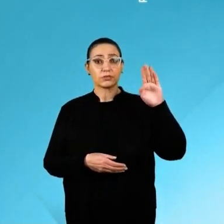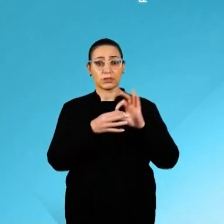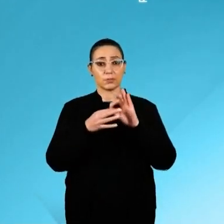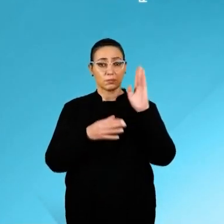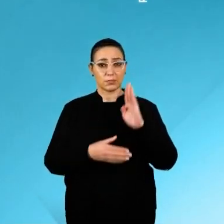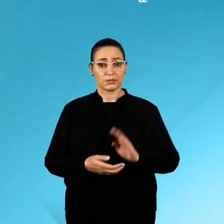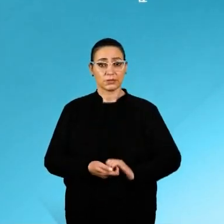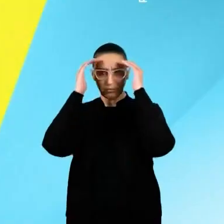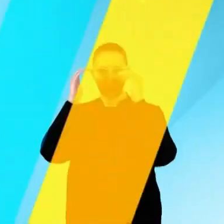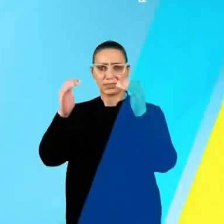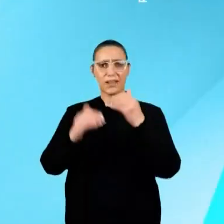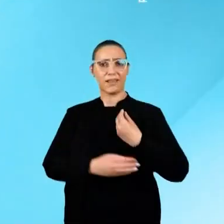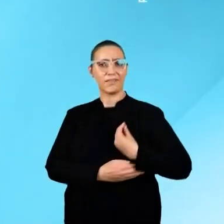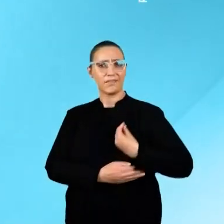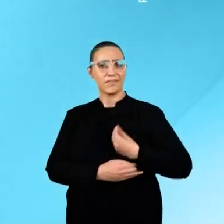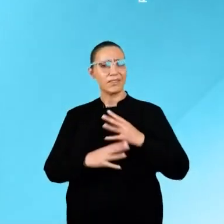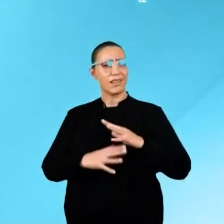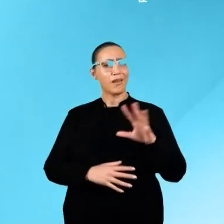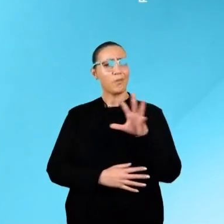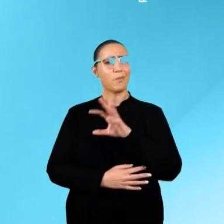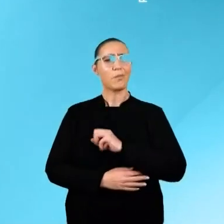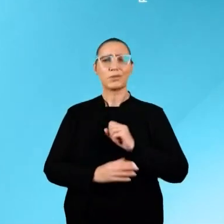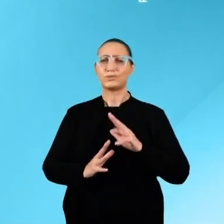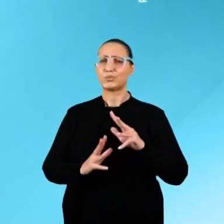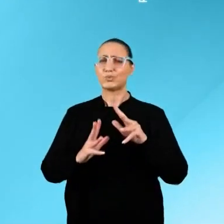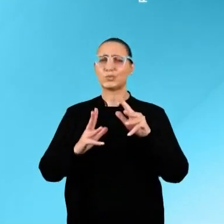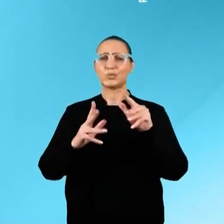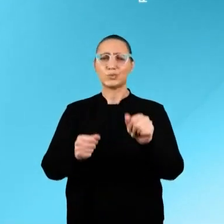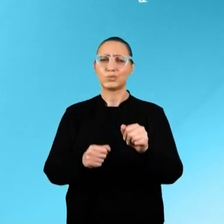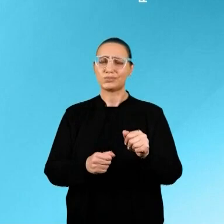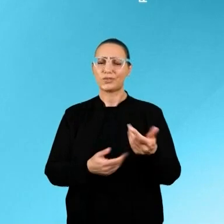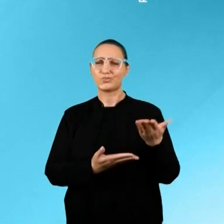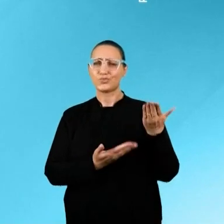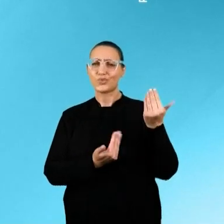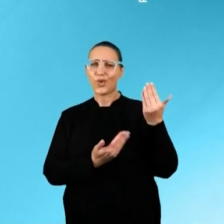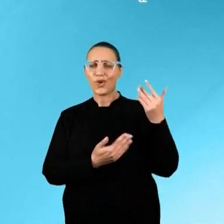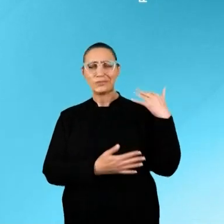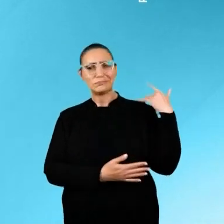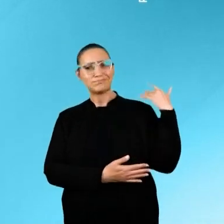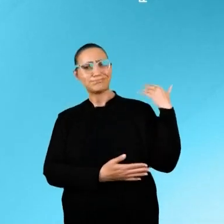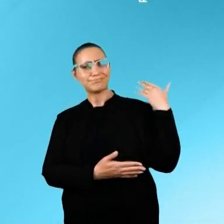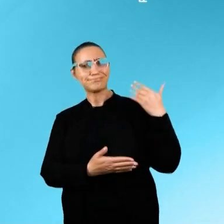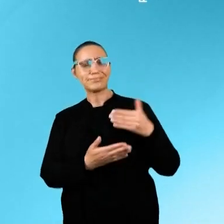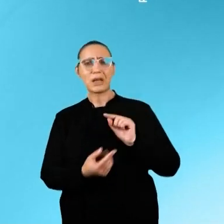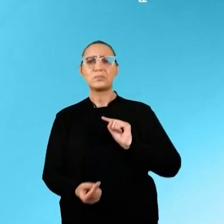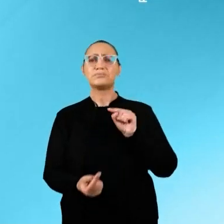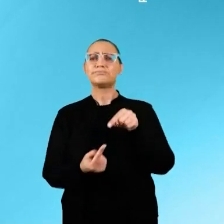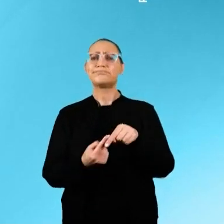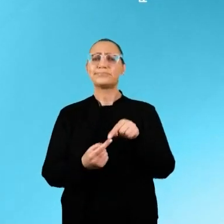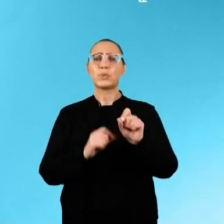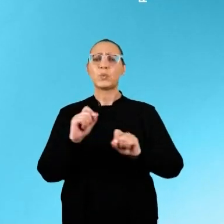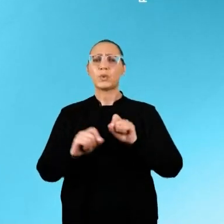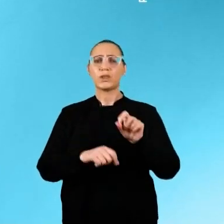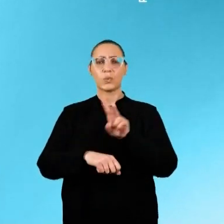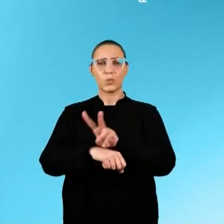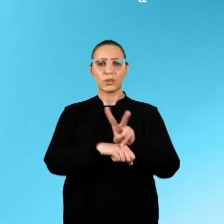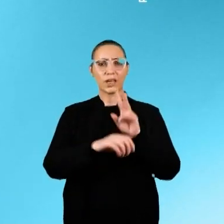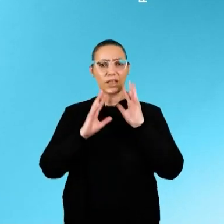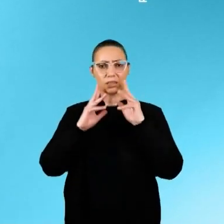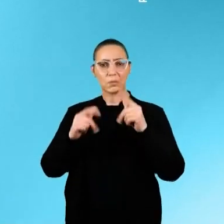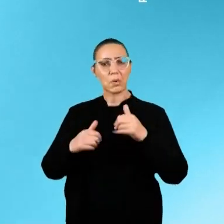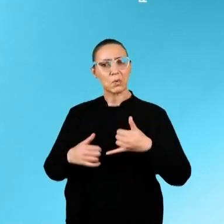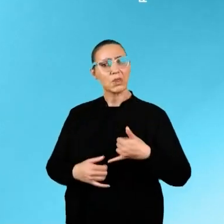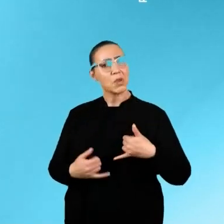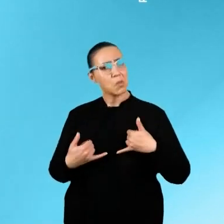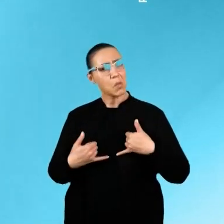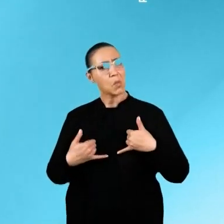Vote nos deputados do União Brasil. Respeitar a vida e amar tudo que ela representa. Desde minha juventude, assumi a missão de cuidar e proteger os